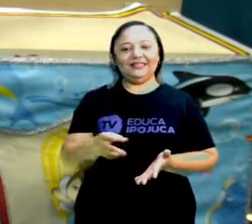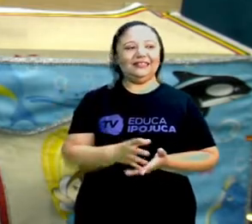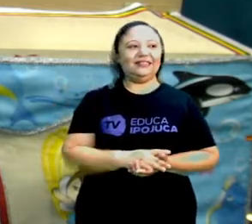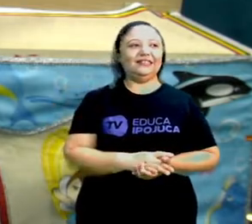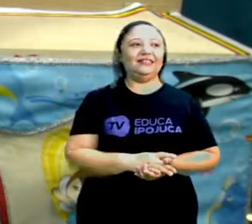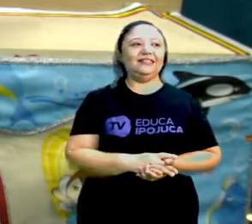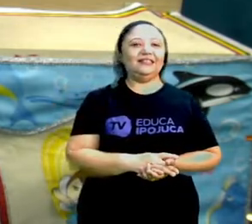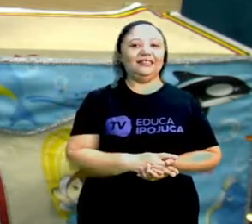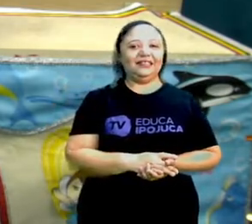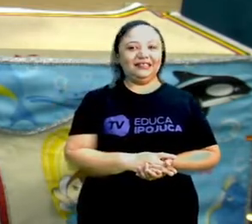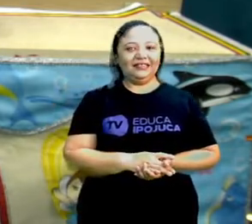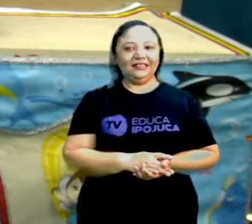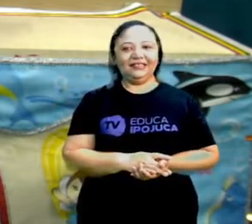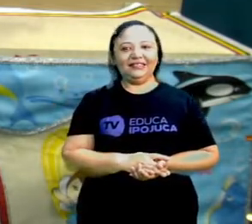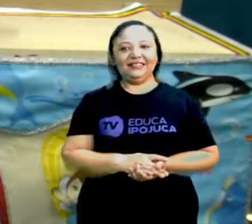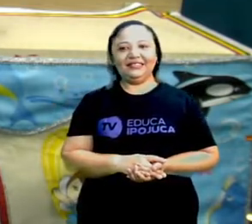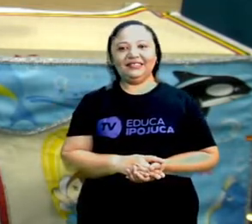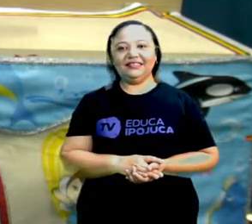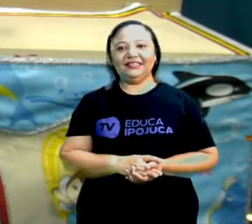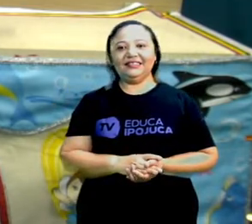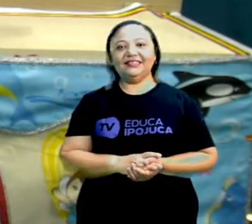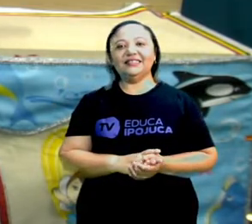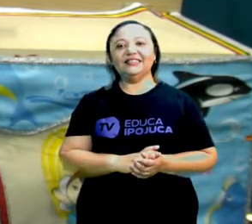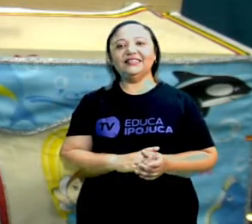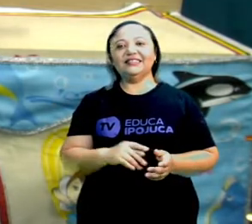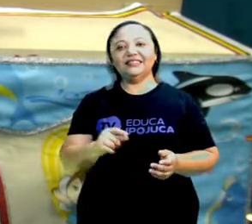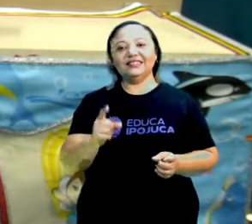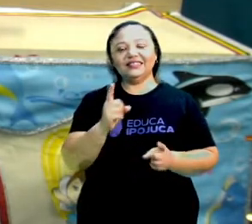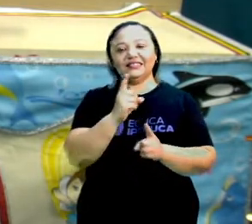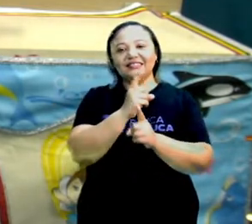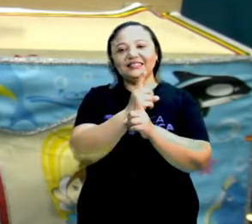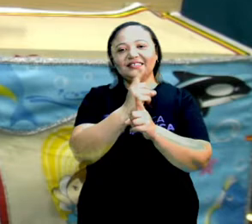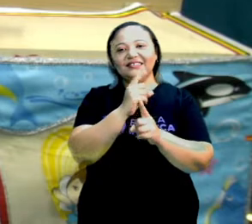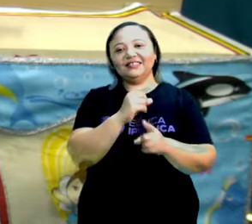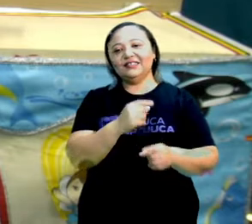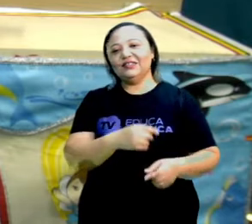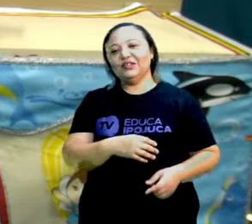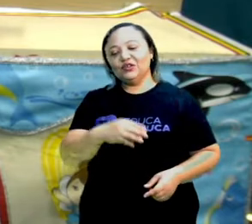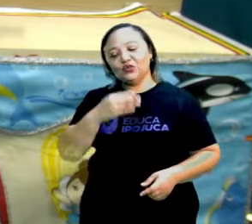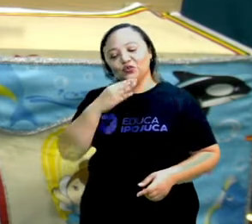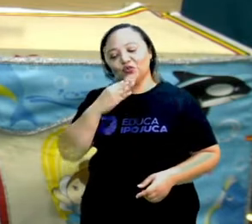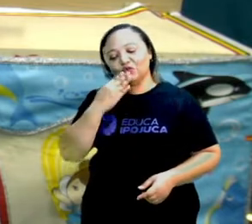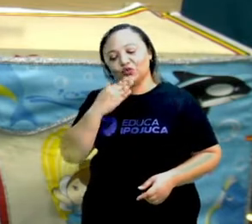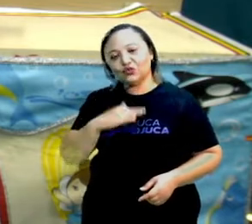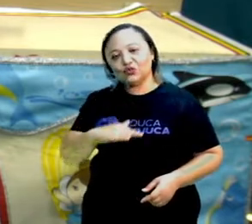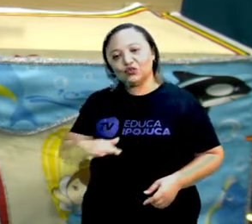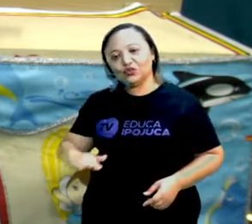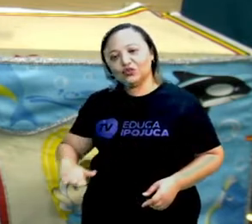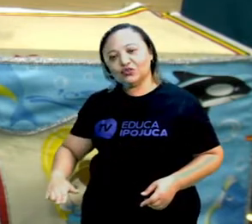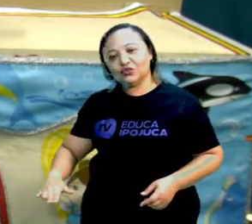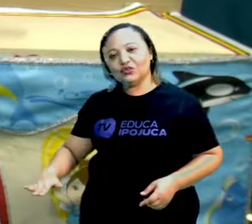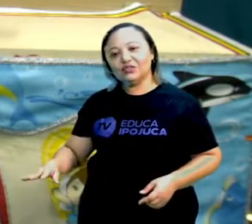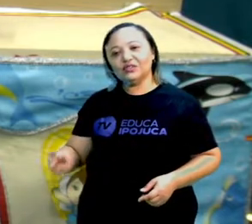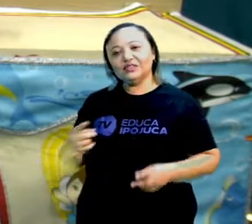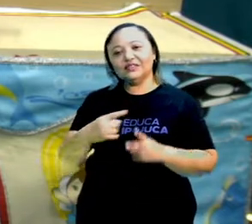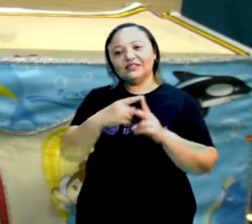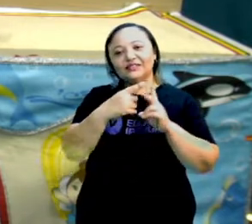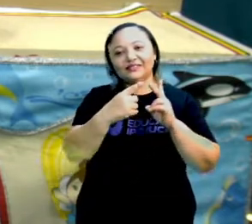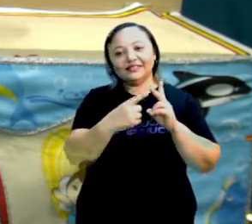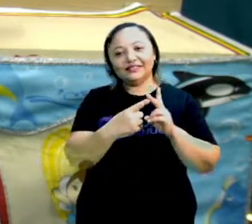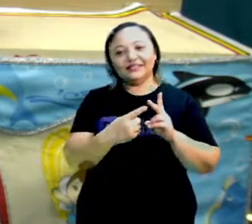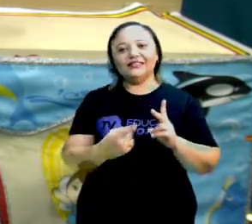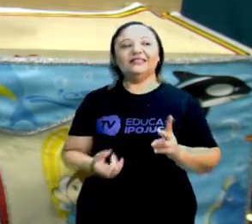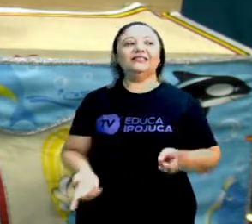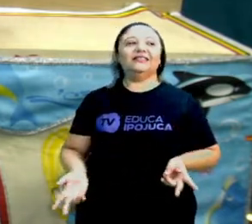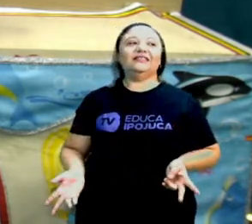Eu não sei mais de nada! Ela encontrou os dois anões velhinhos. Ah, foi, eu não